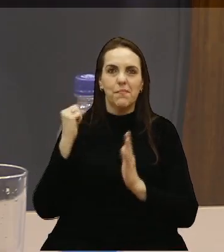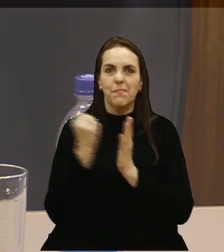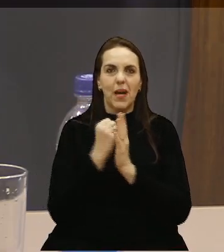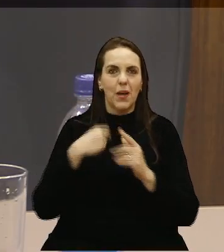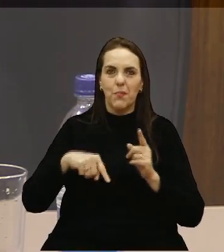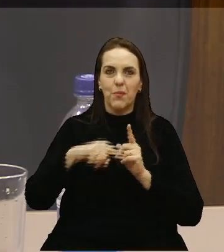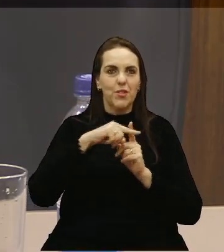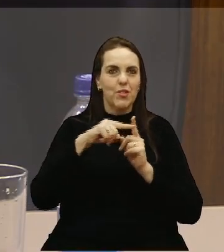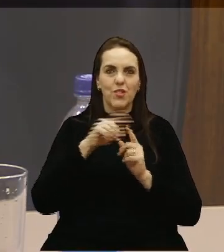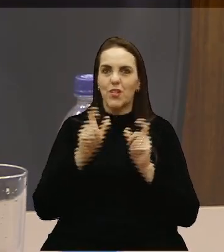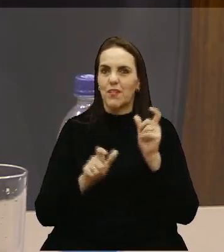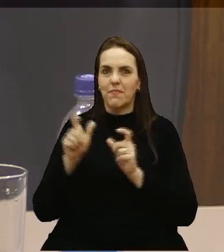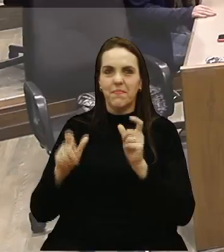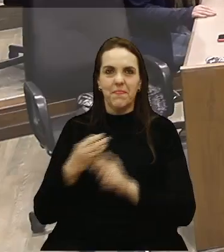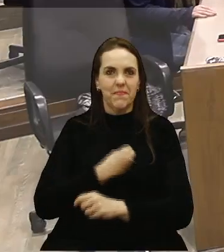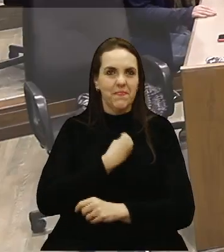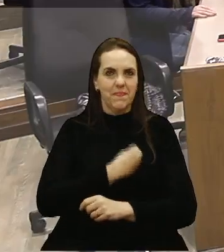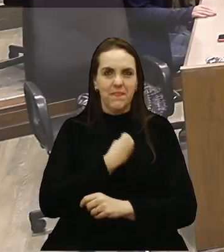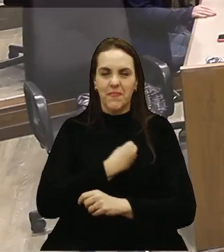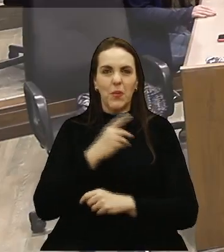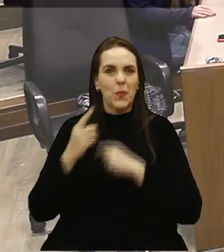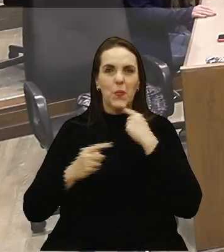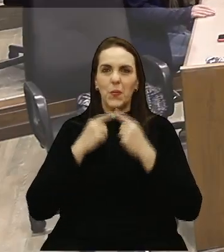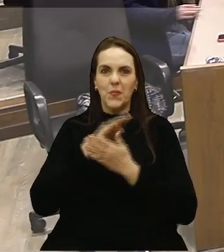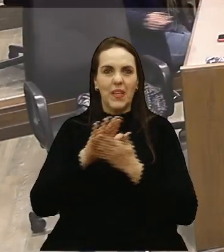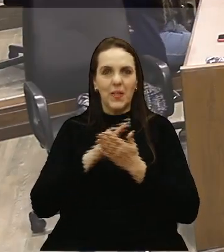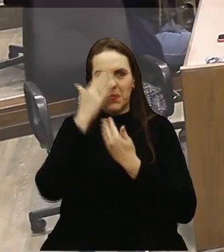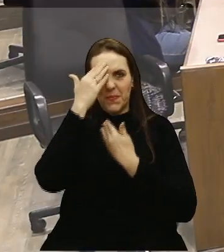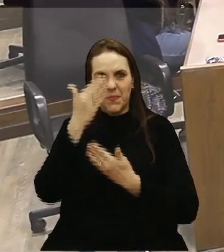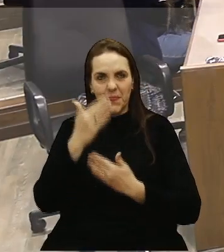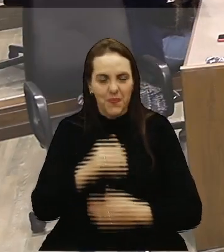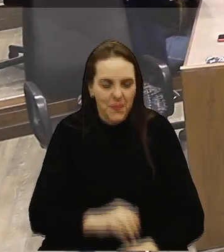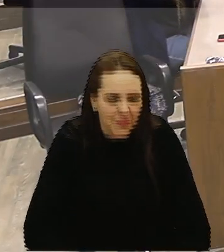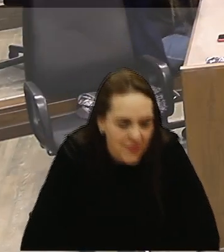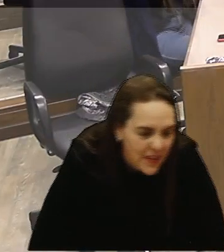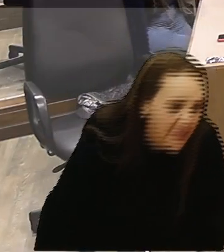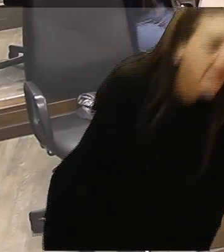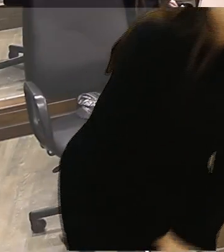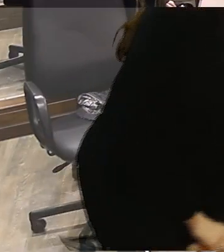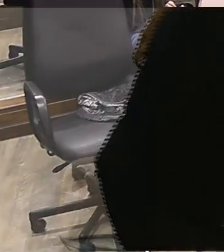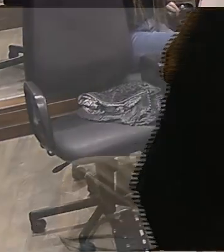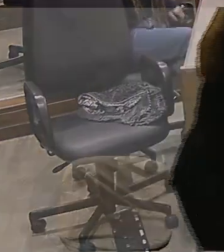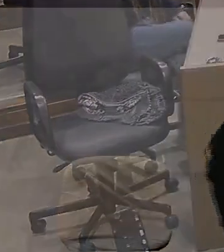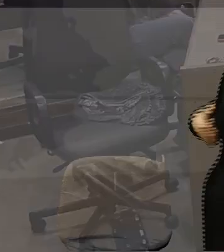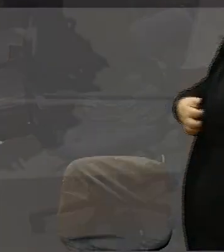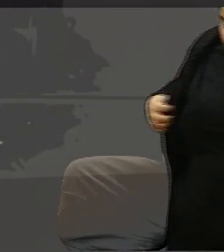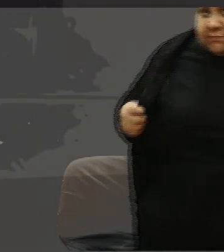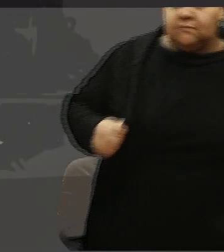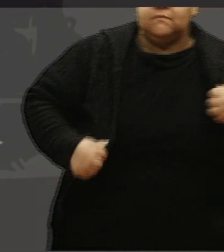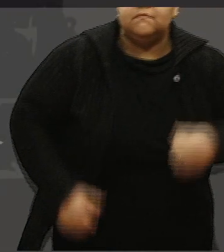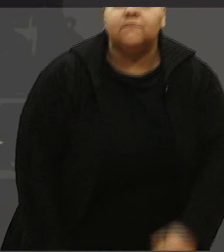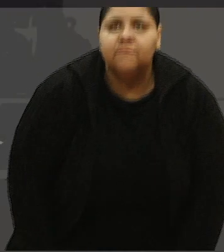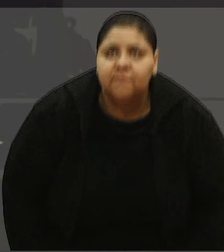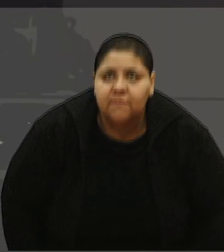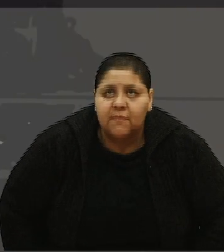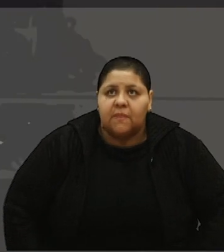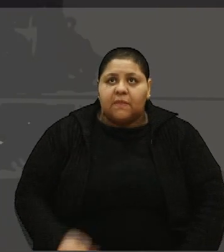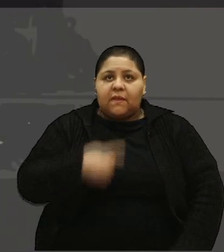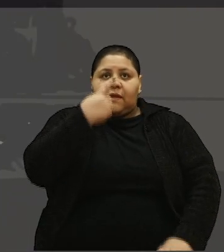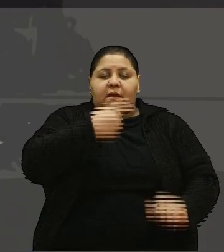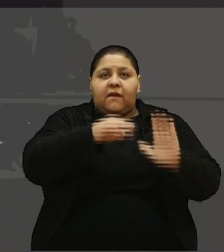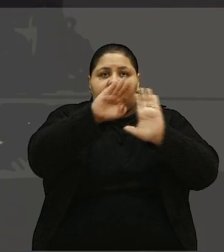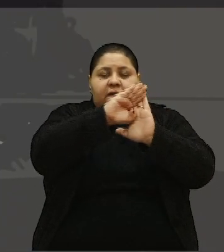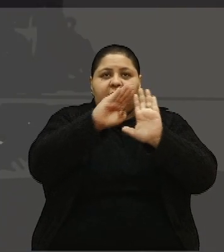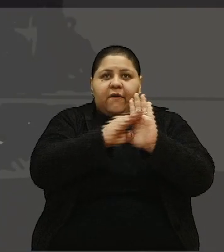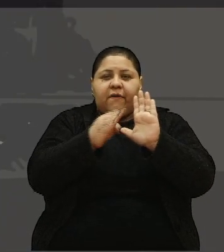vida de muitas pessoas. Eu não tenho dúvida, obrigado. E, para finalizar, esse é o cronograma até a nossa sessão